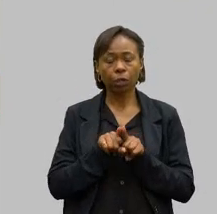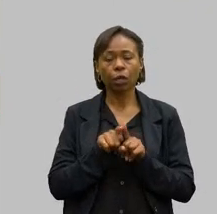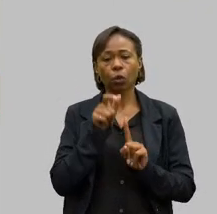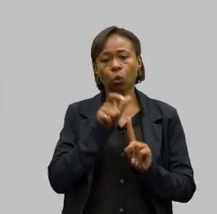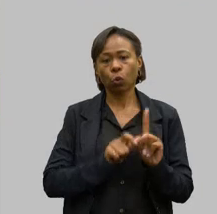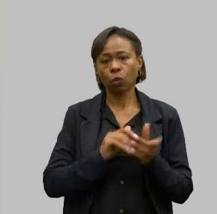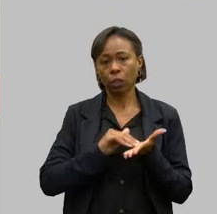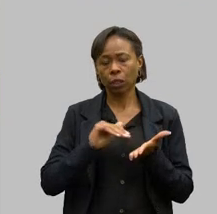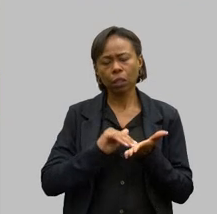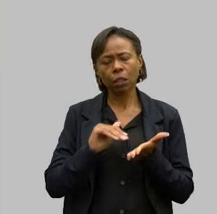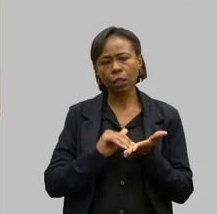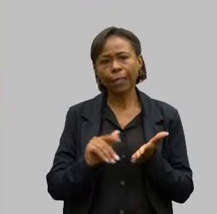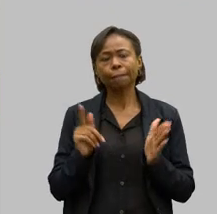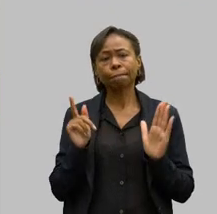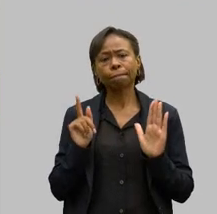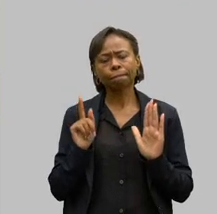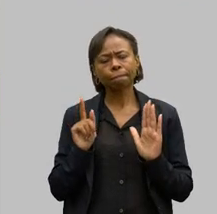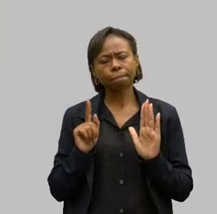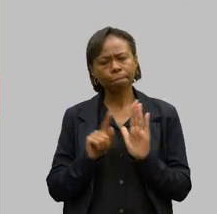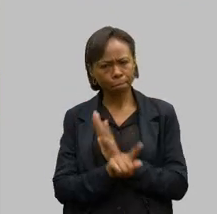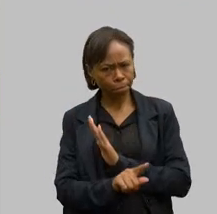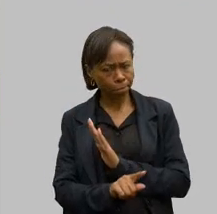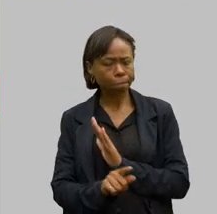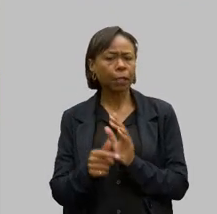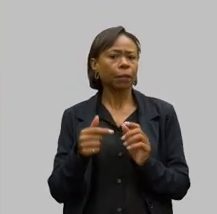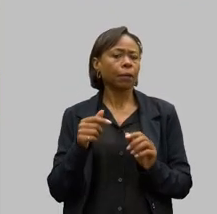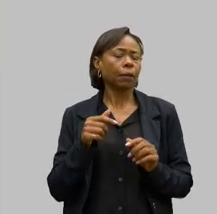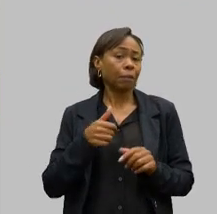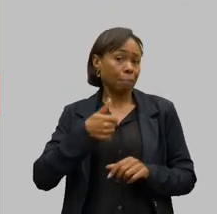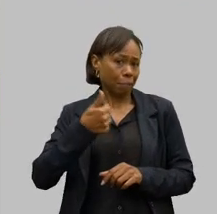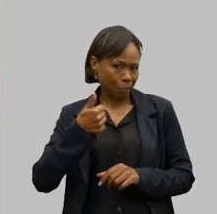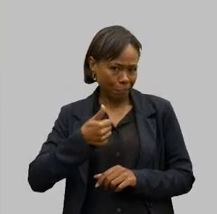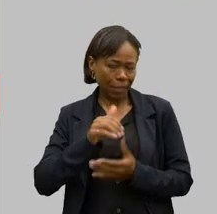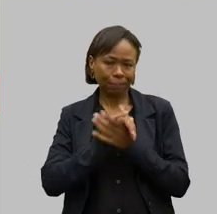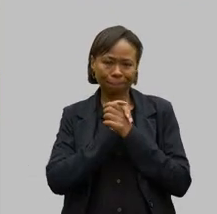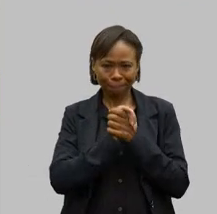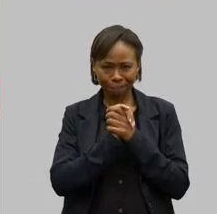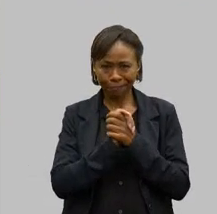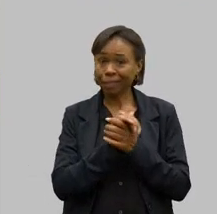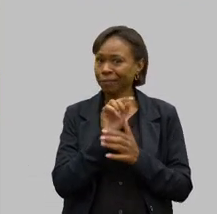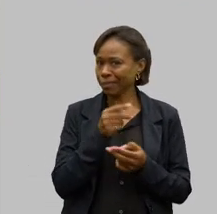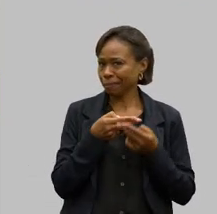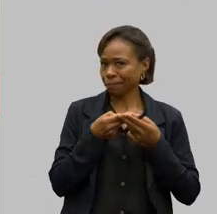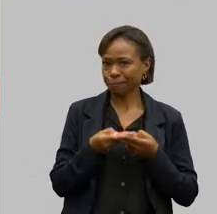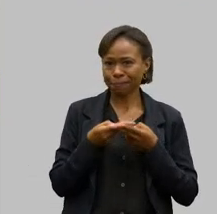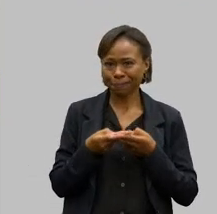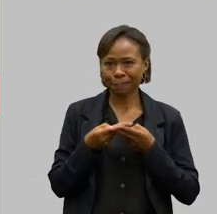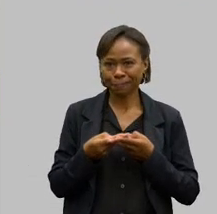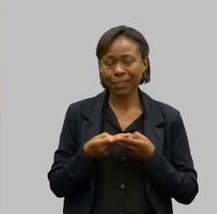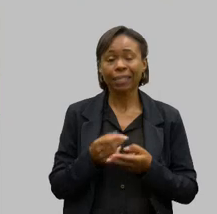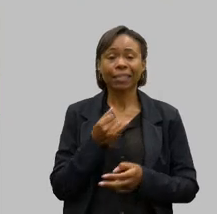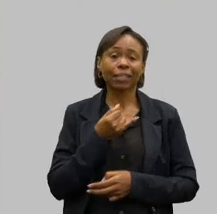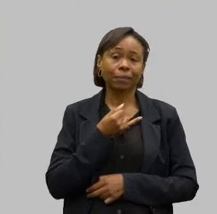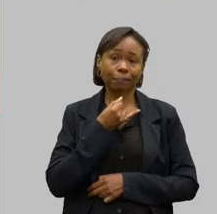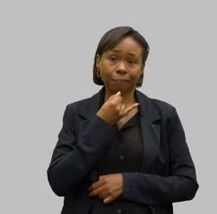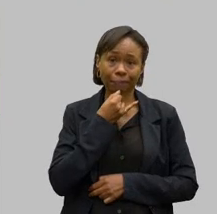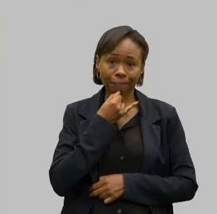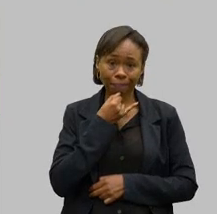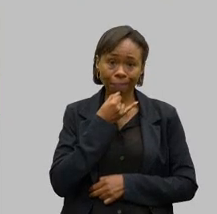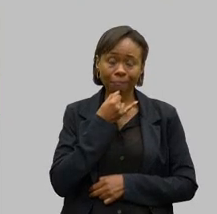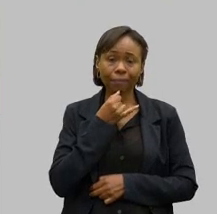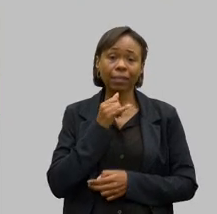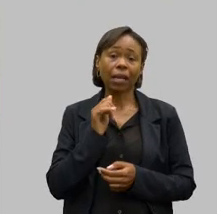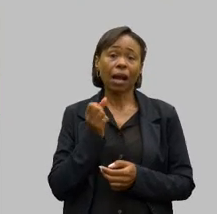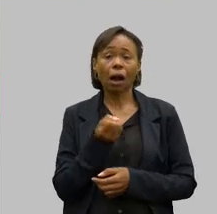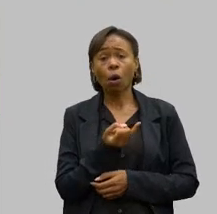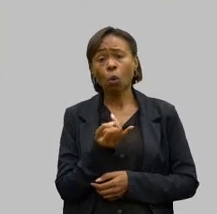Secretário, gostaria de iniciar parabenizando vossa excelência pela paciência. Infelizmente, alguns